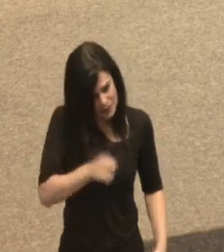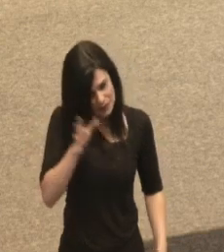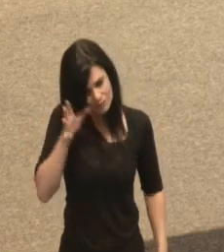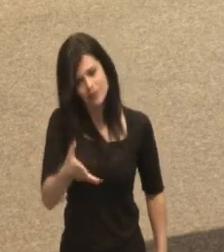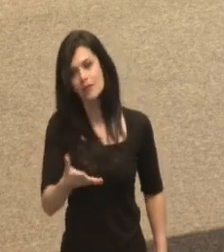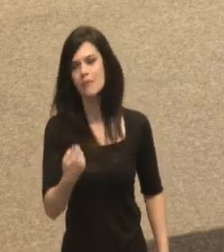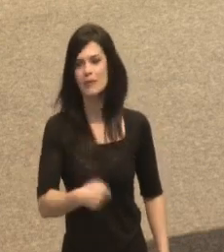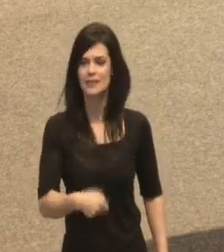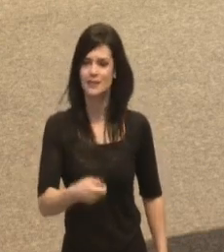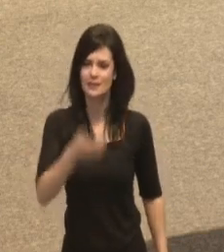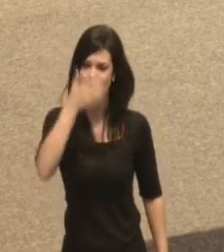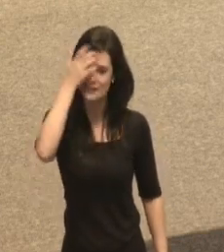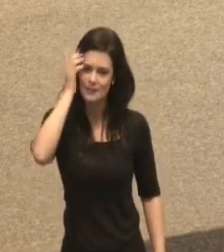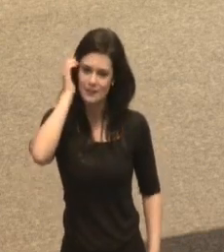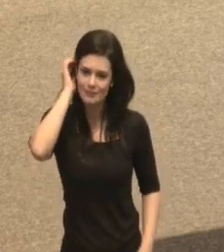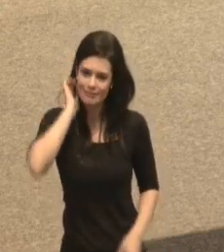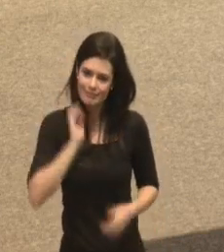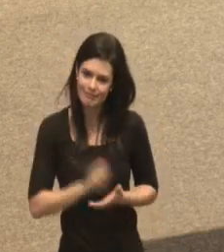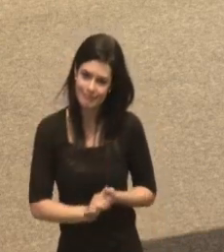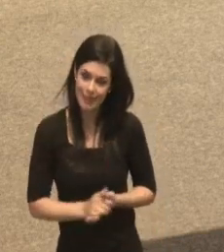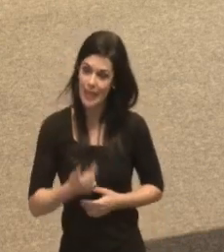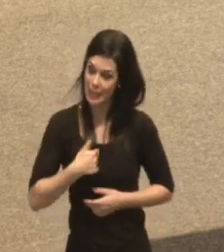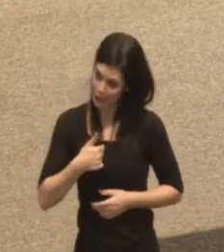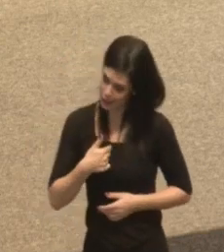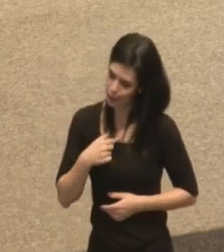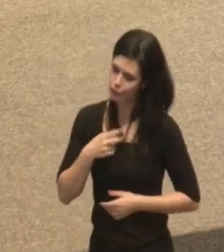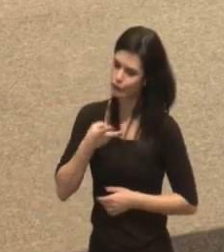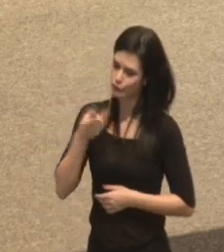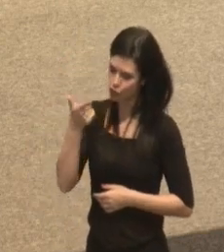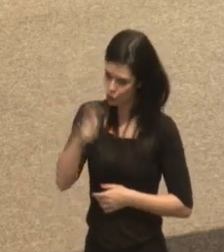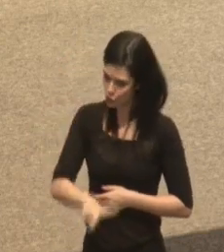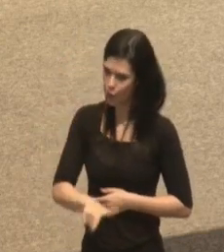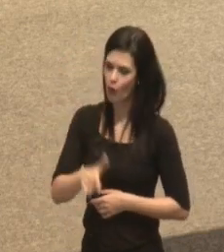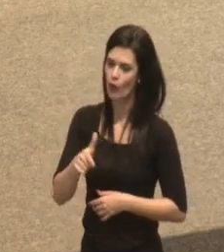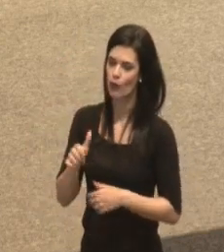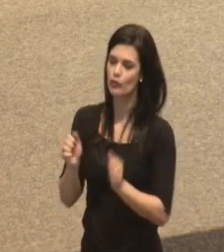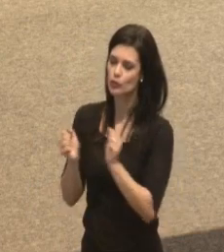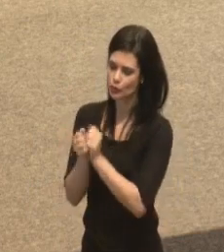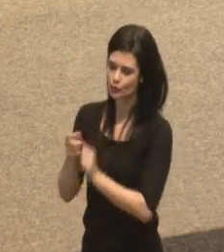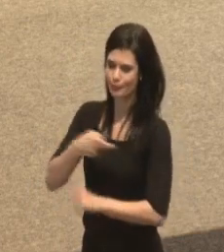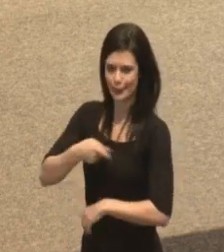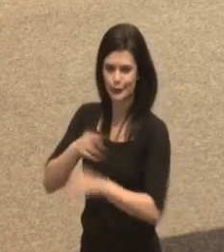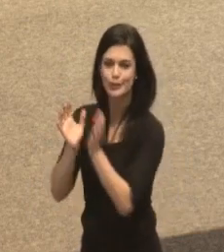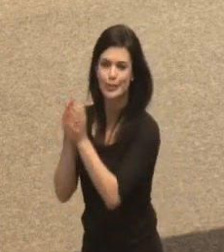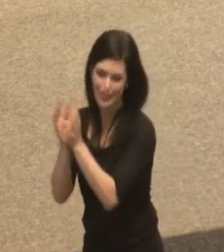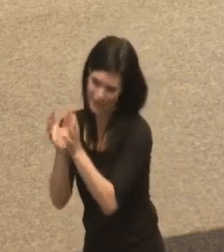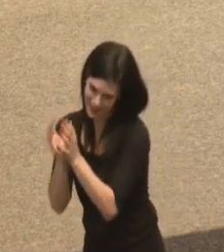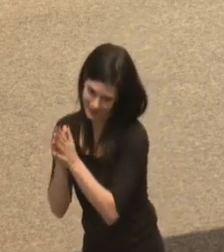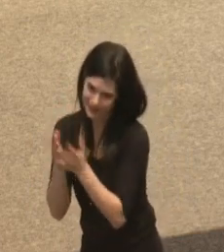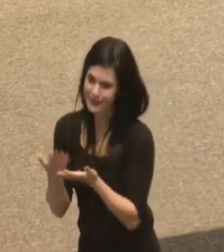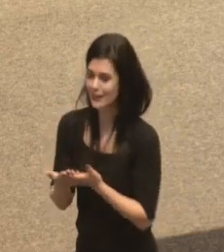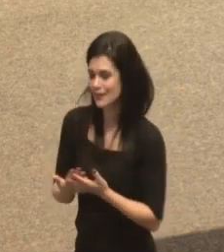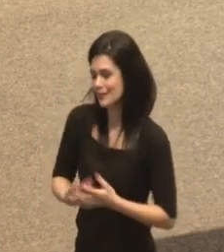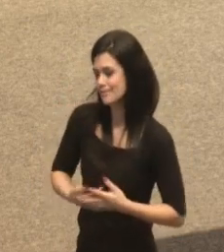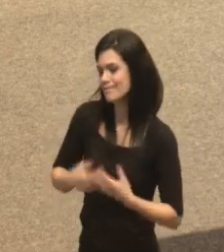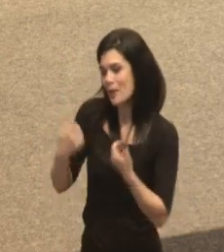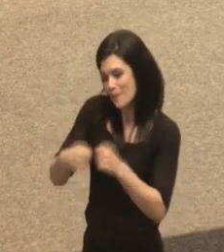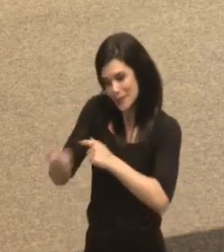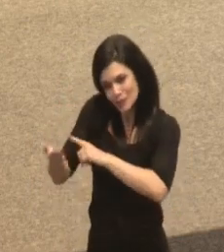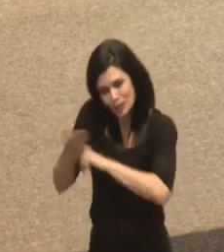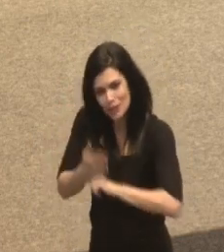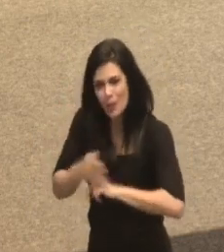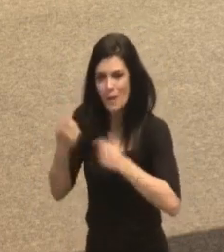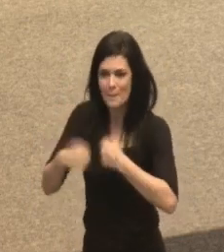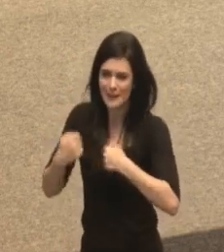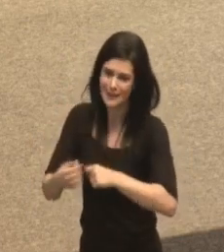pastor Gildo e disse, pastor, eu preciso de alguém da equipe sua, você pode ceder alguém? E ele, pastor, ceder, a